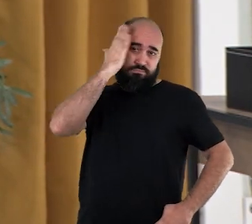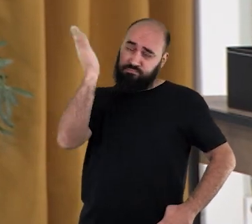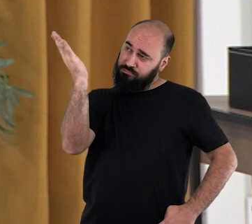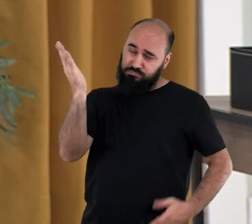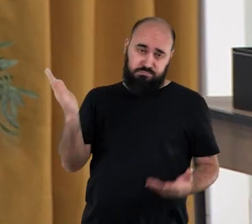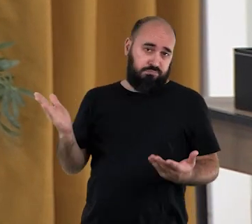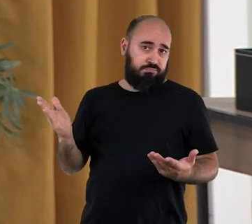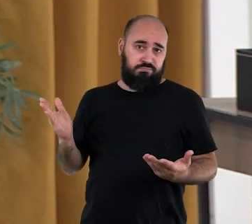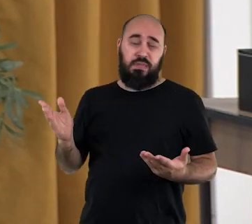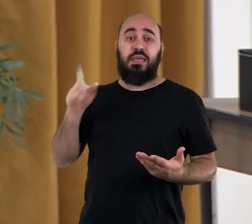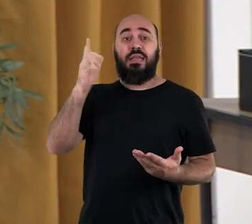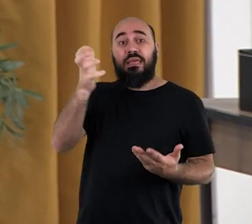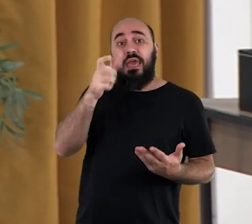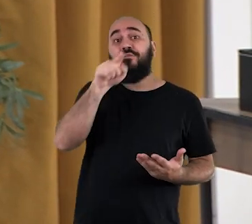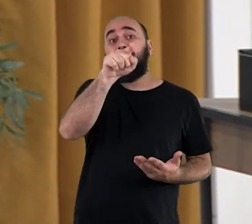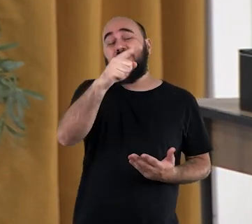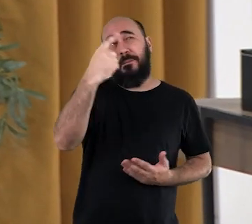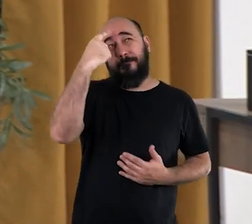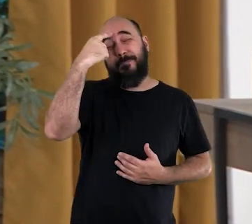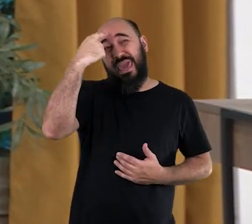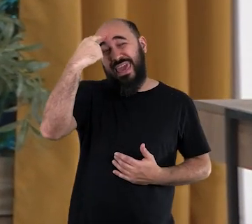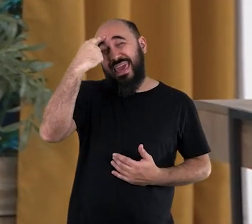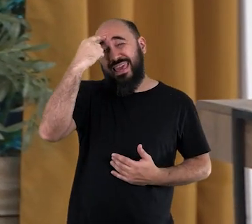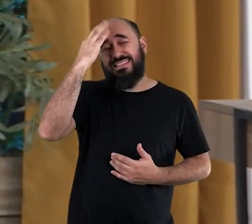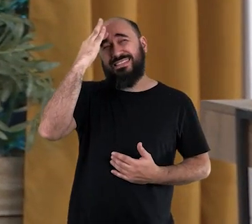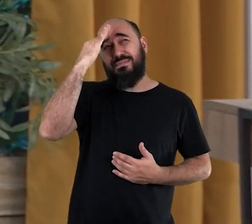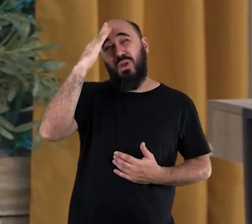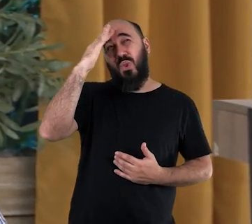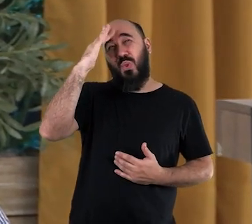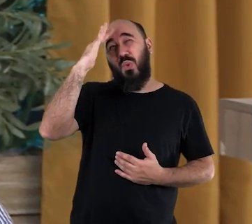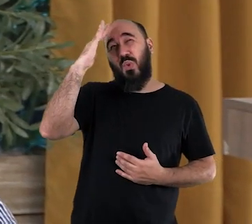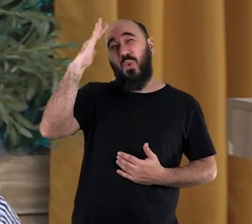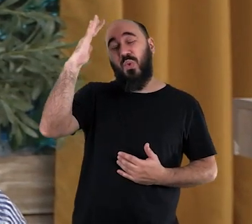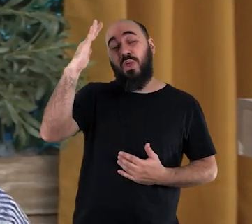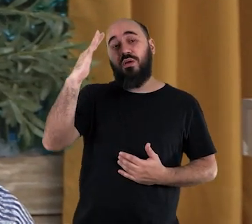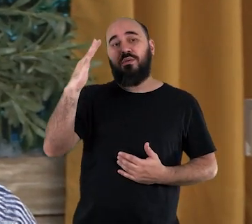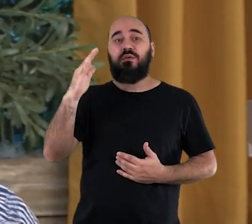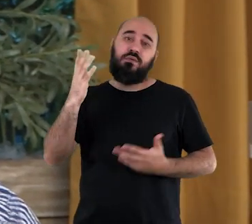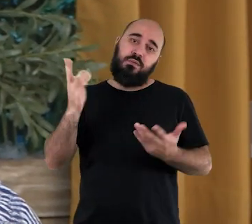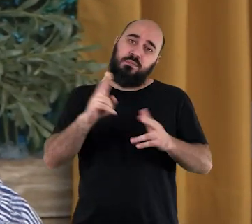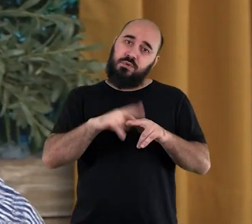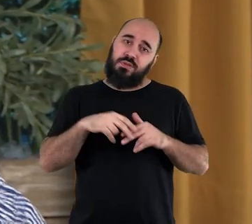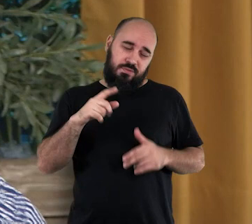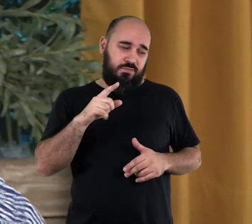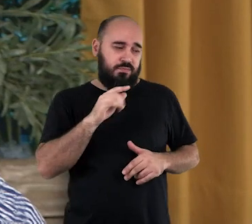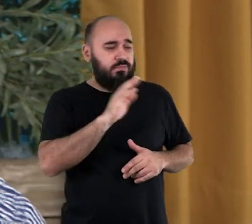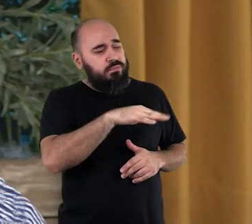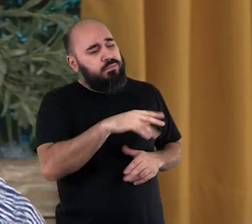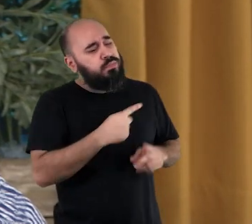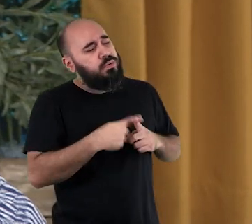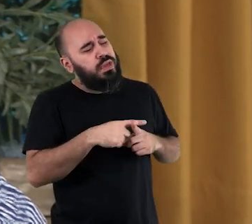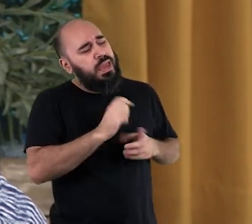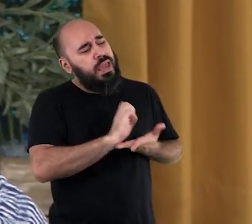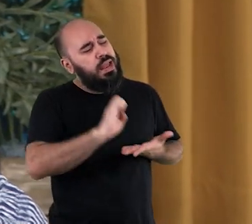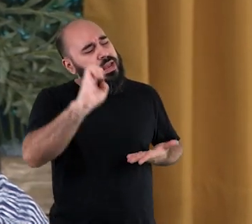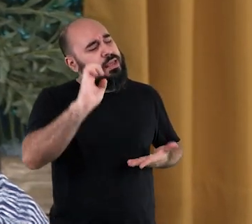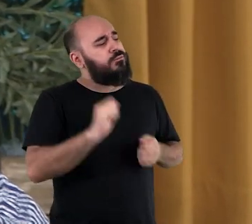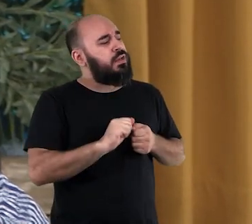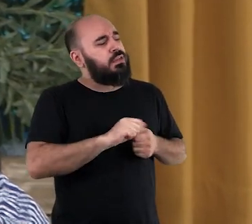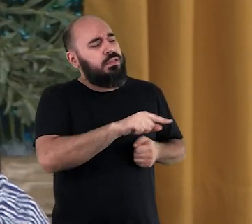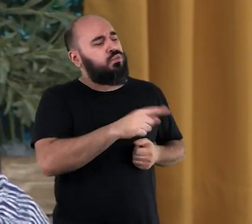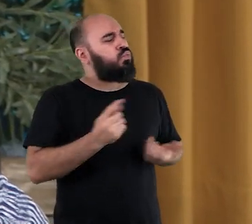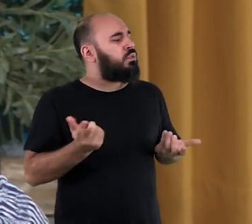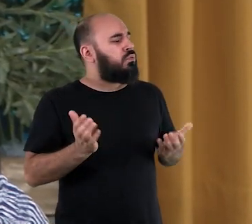levar a uma reflexão. O que você está fazendo aí, Elias? Como que dizendo assim, filho, pare e pense, não há